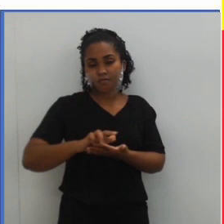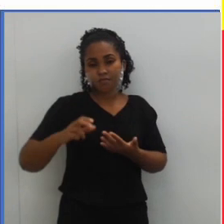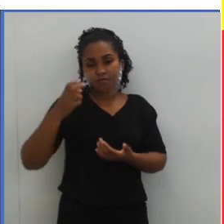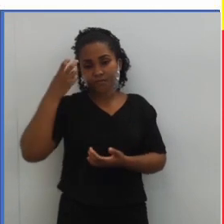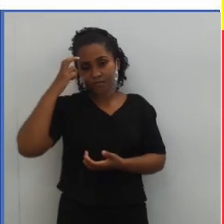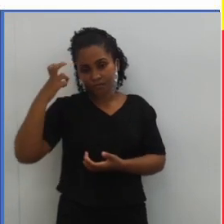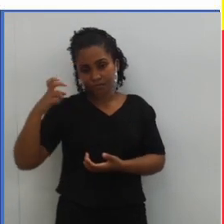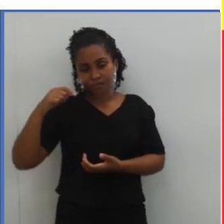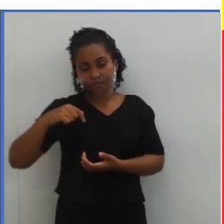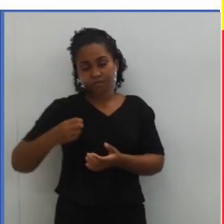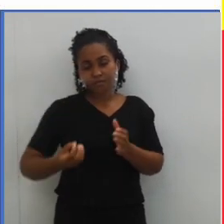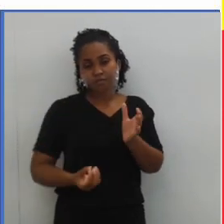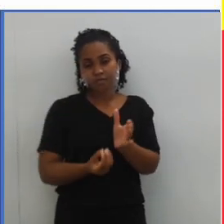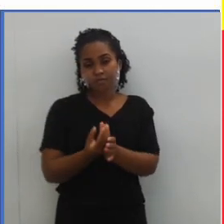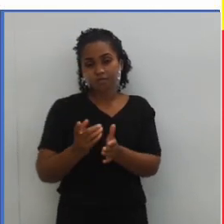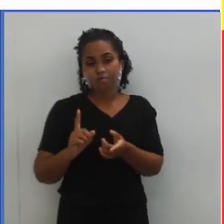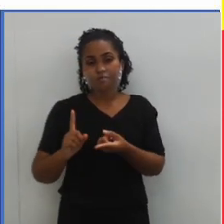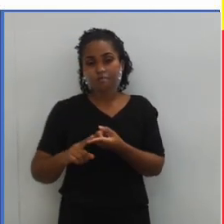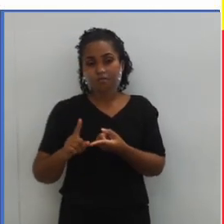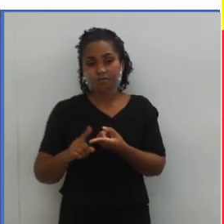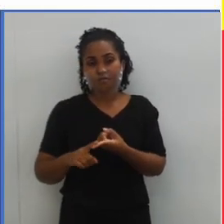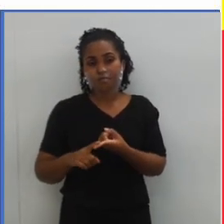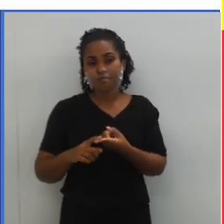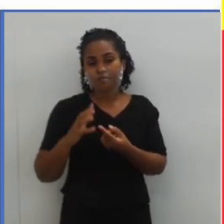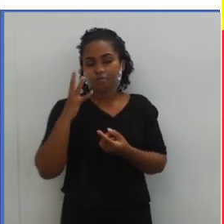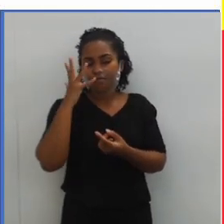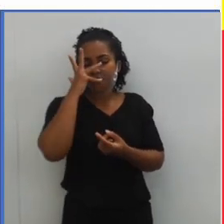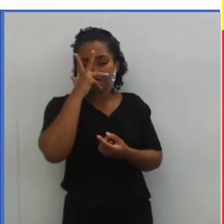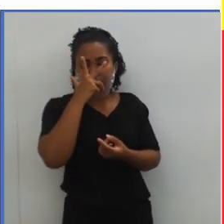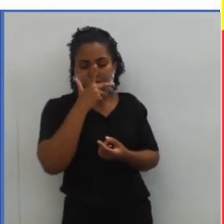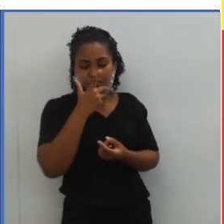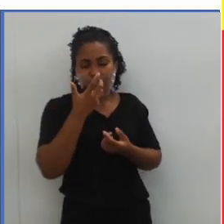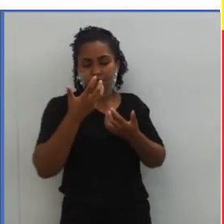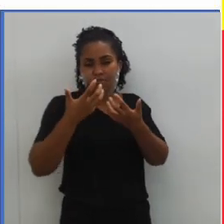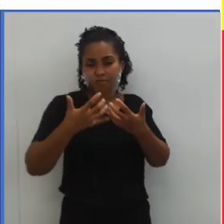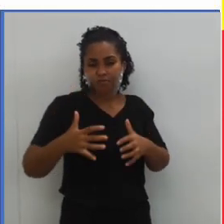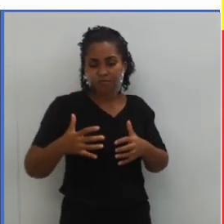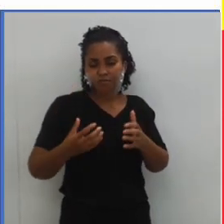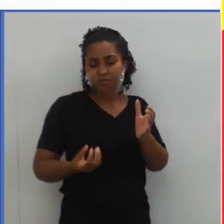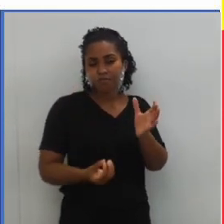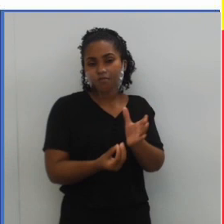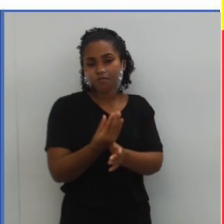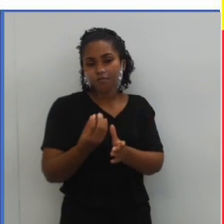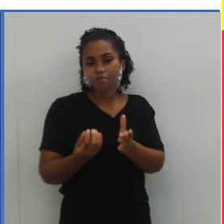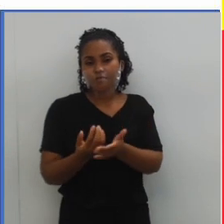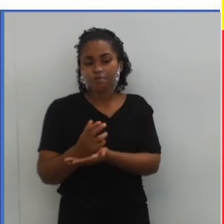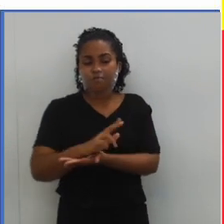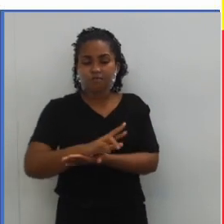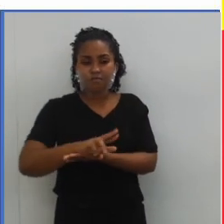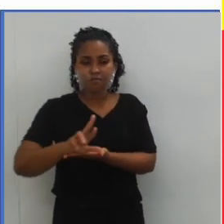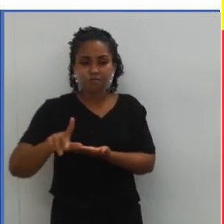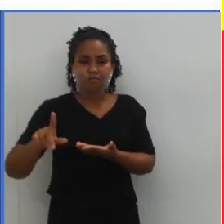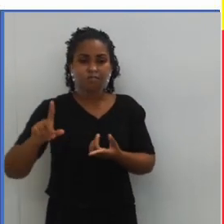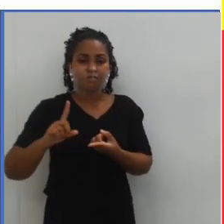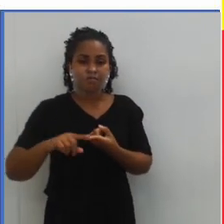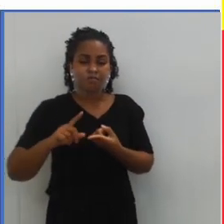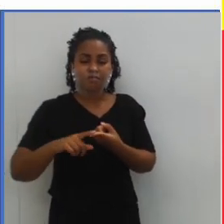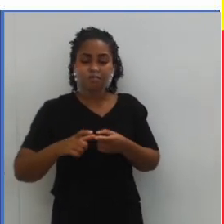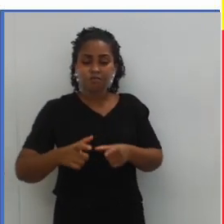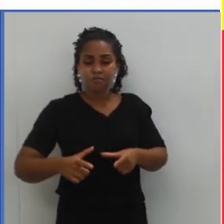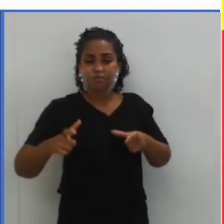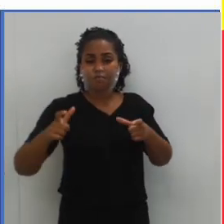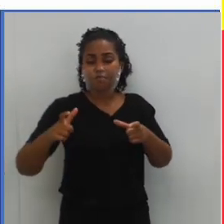momento, mostrando suas belezas naturais. Então, a partir desse momento, né, começou-se a criar uma diversidade, né,